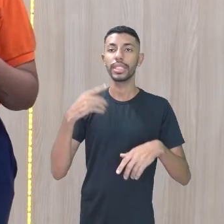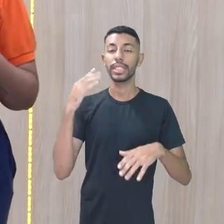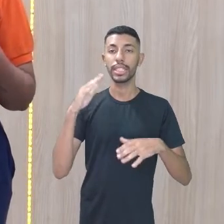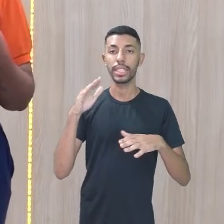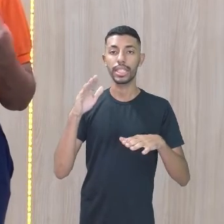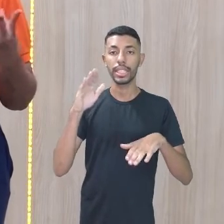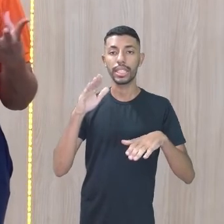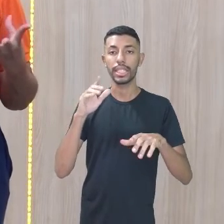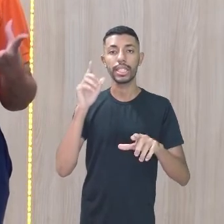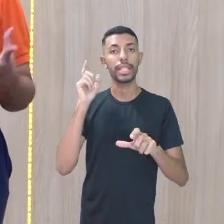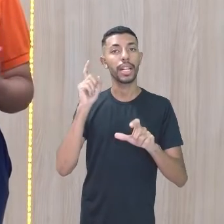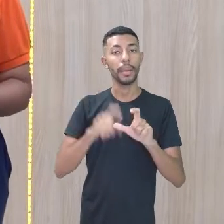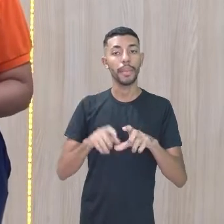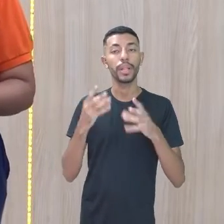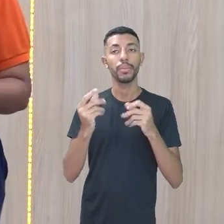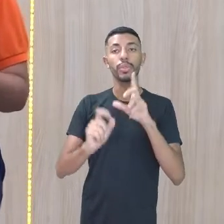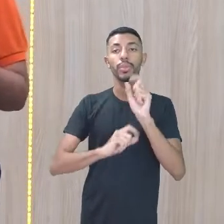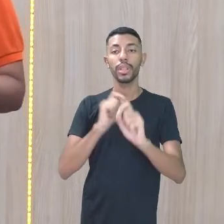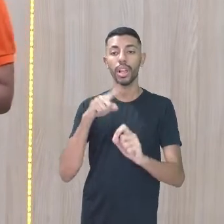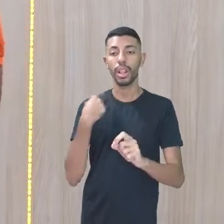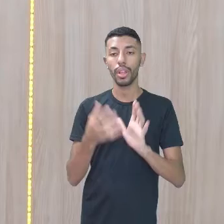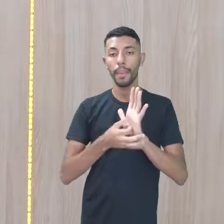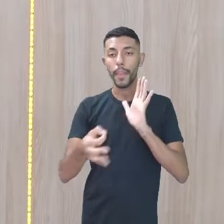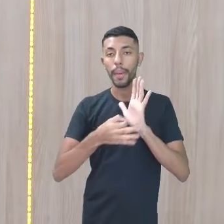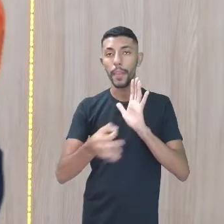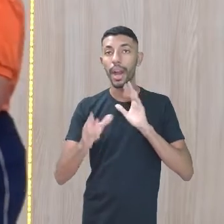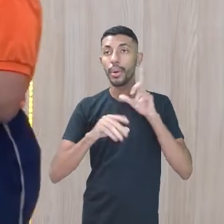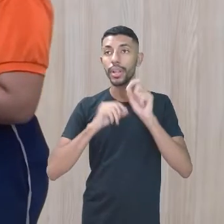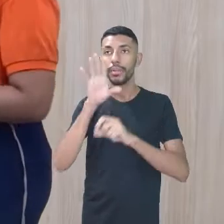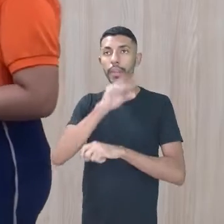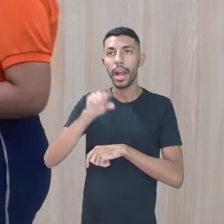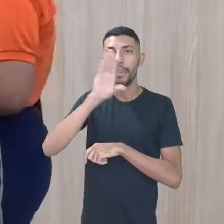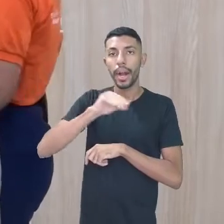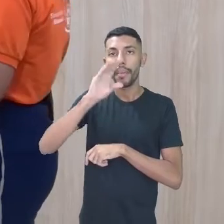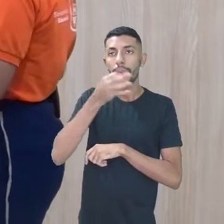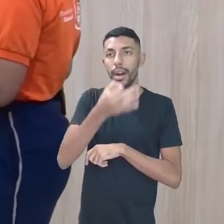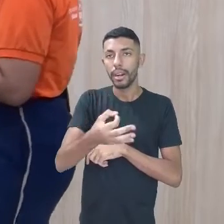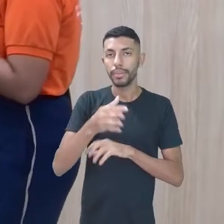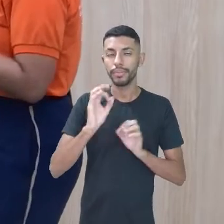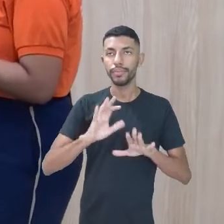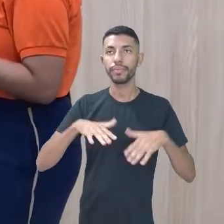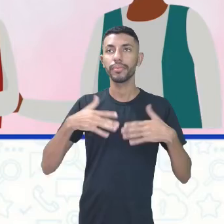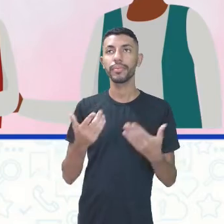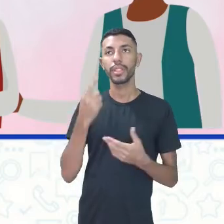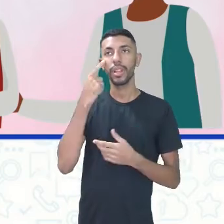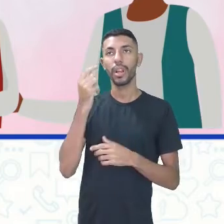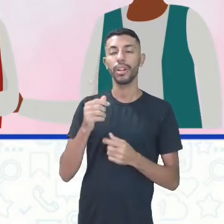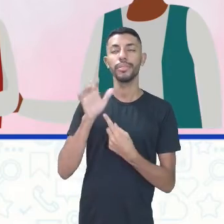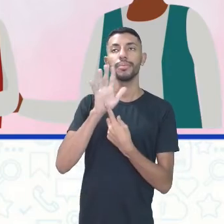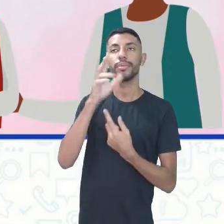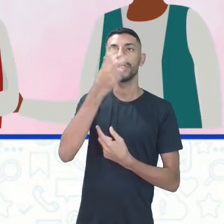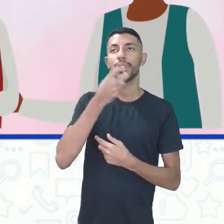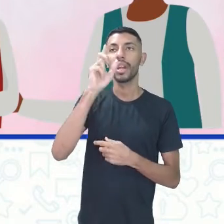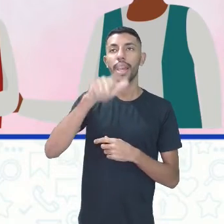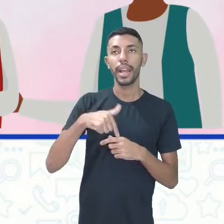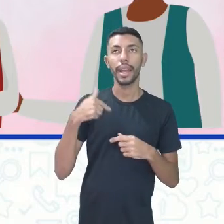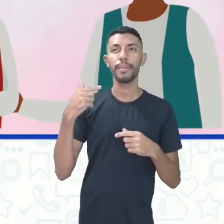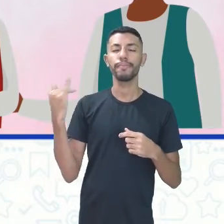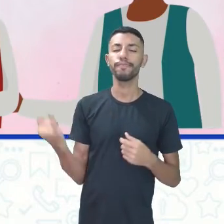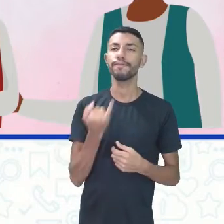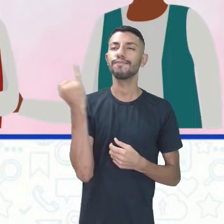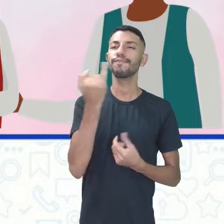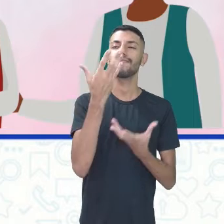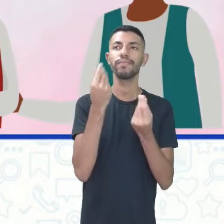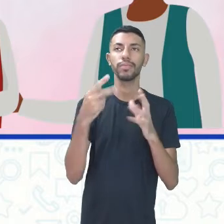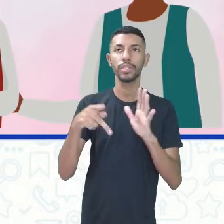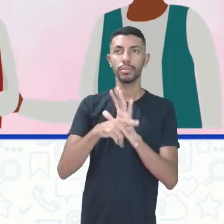muito da nossa argumentação falada. A exposição oral, minha gente, é um recurso muito importante